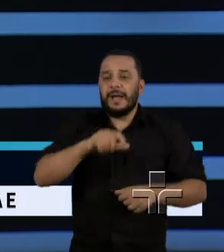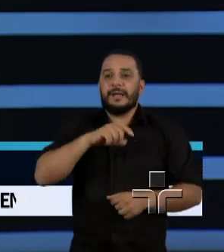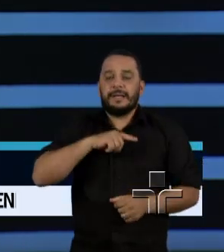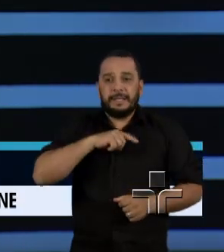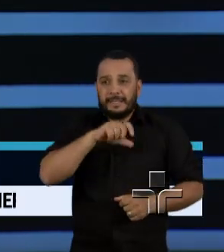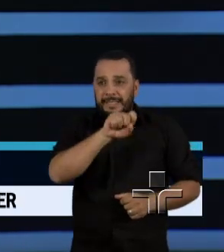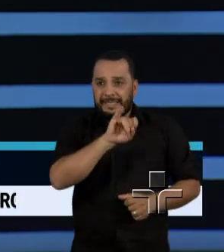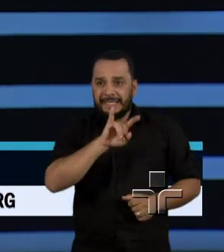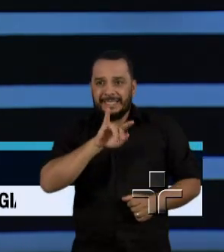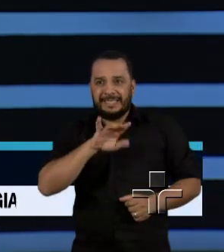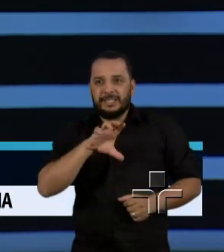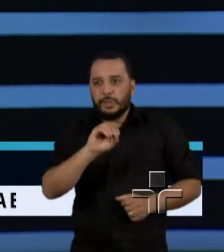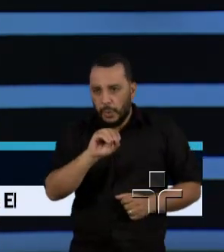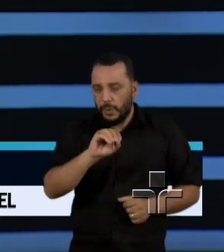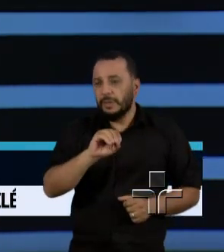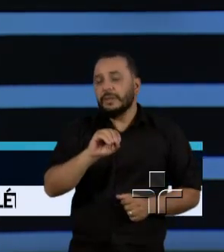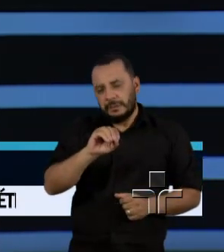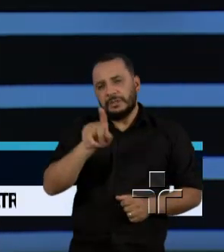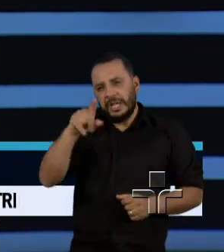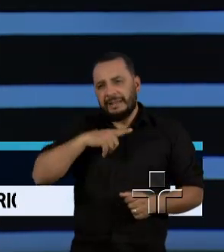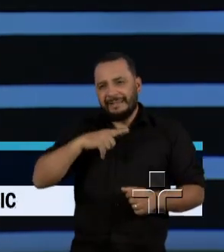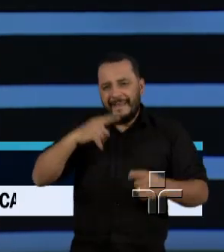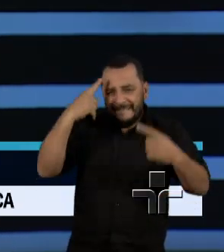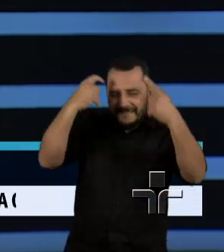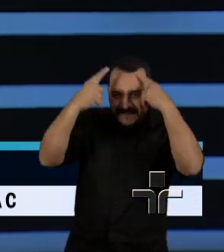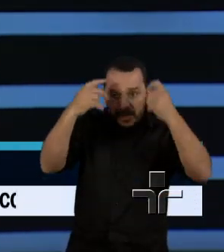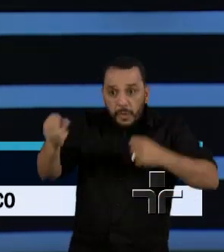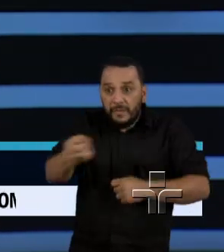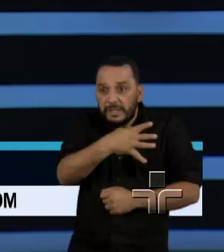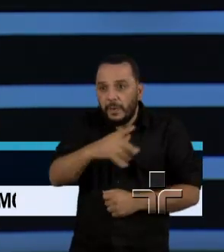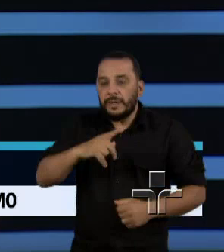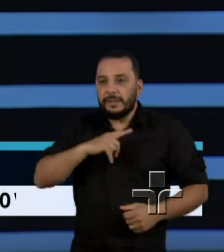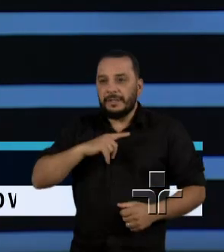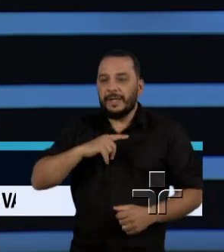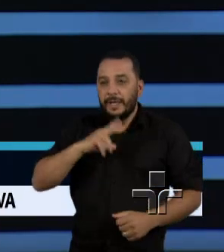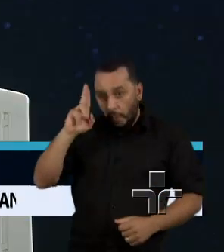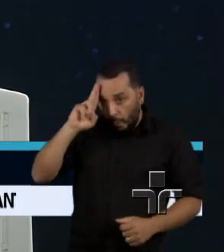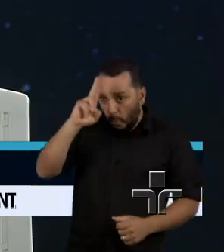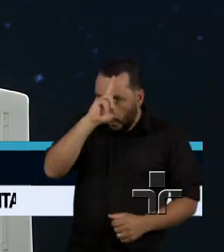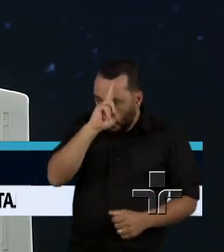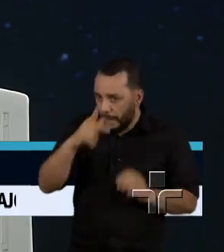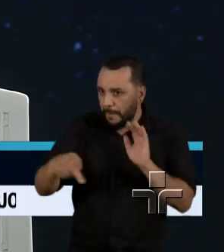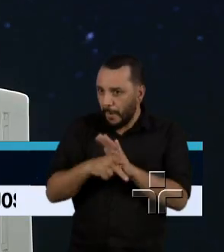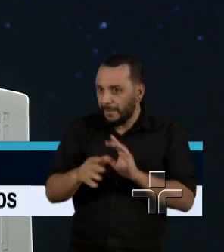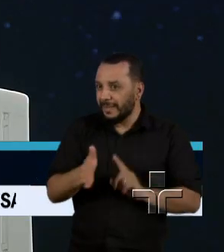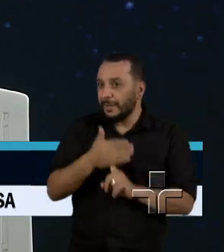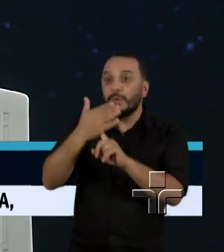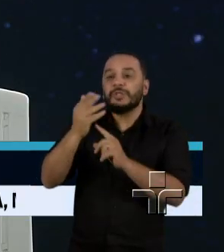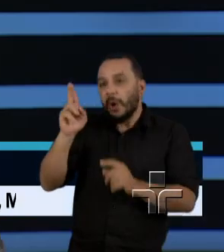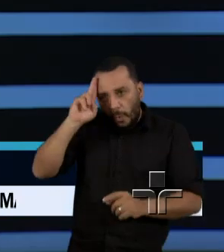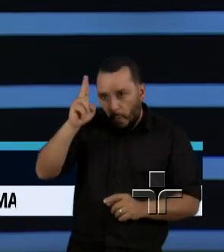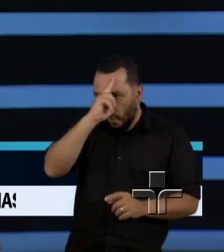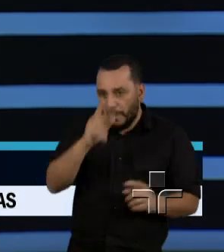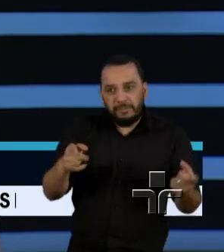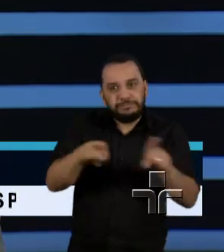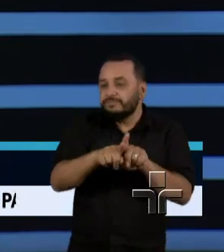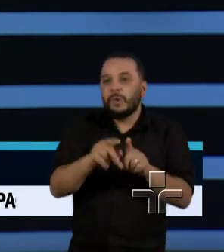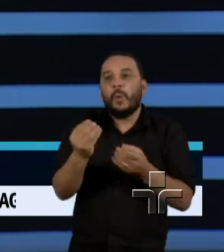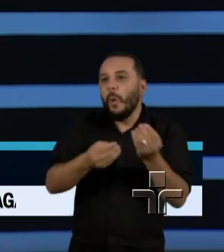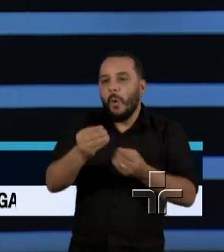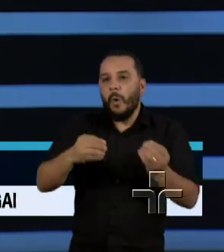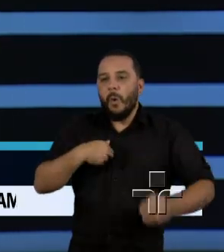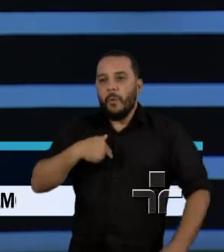vista como inovação. Que eles estão criando lá é o Uber aéreo, é uma parceria inclusive com o Uber, que vai ser disruptivo na